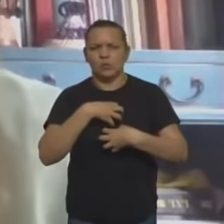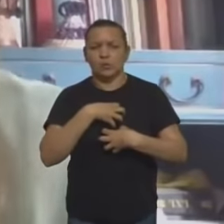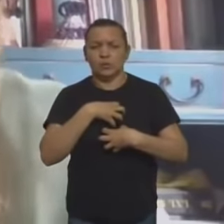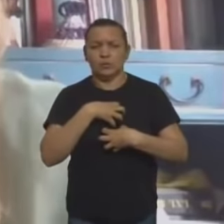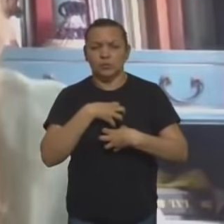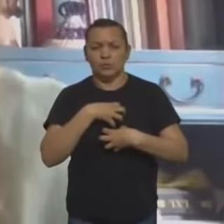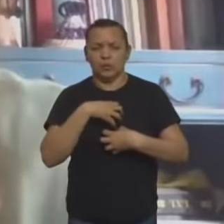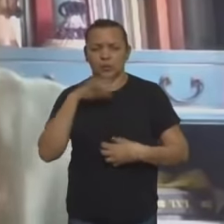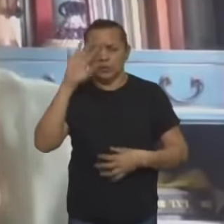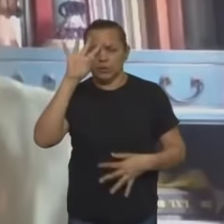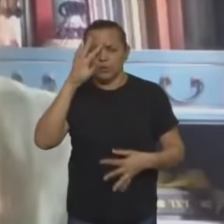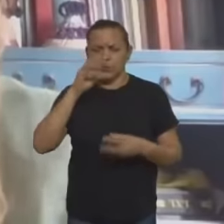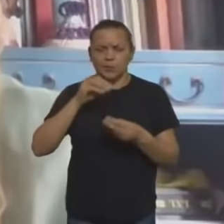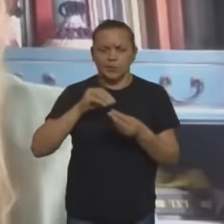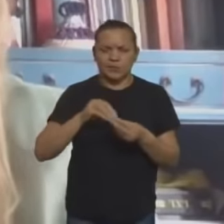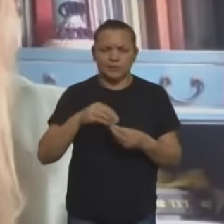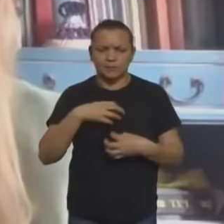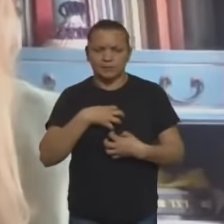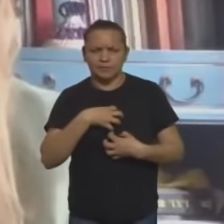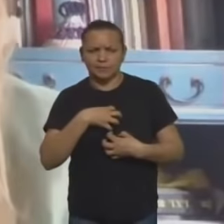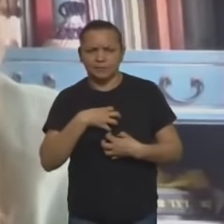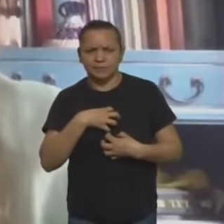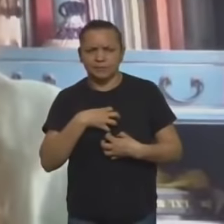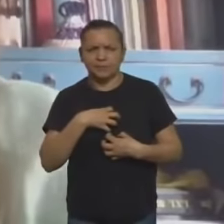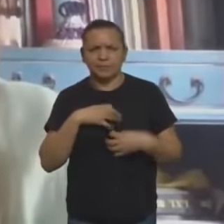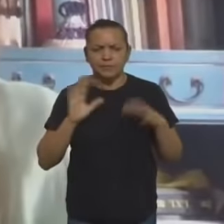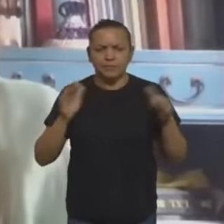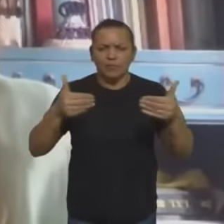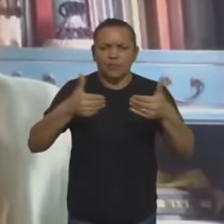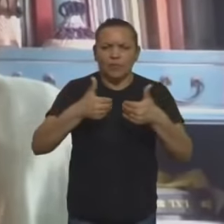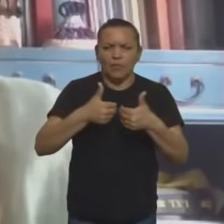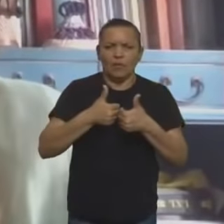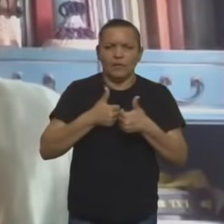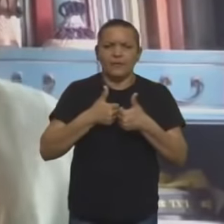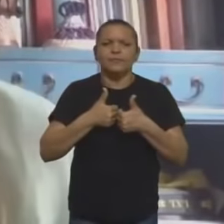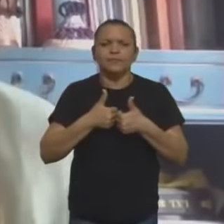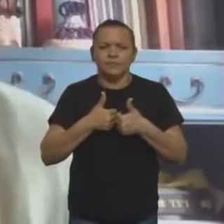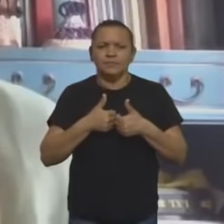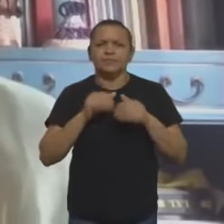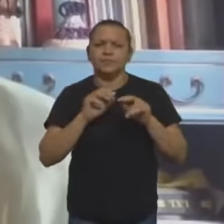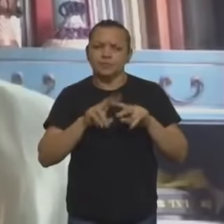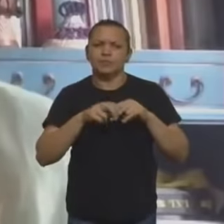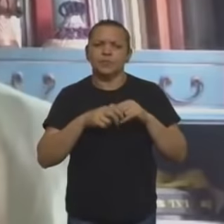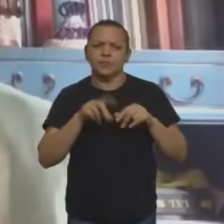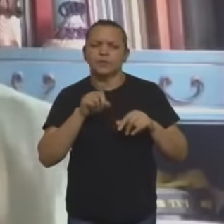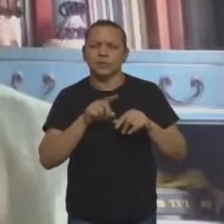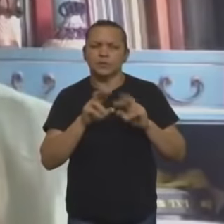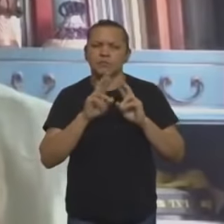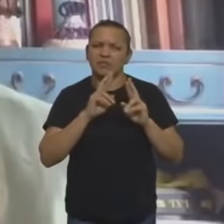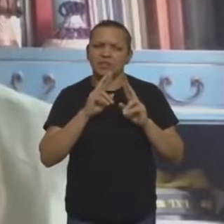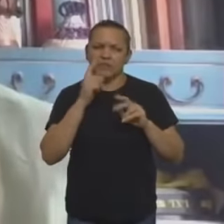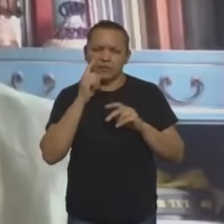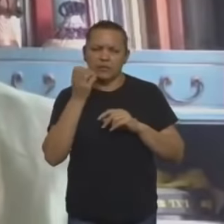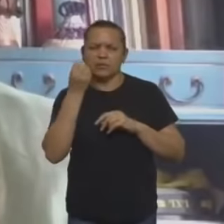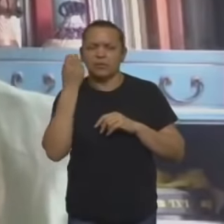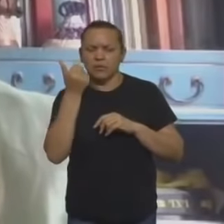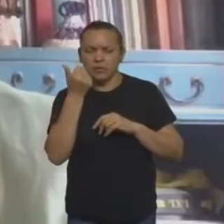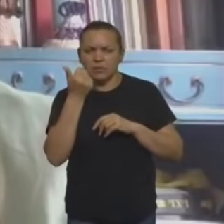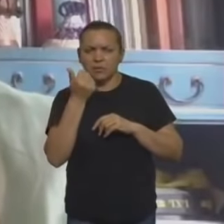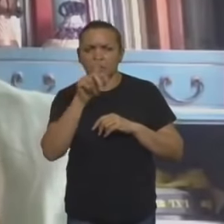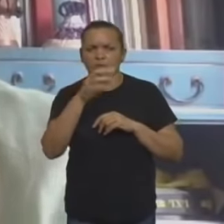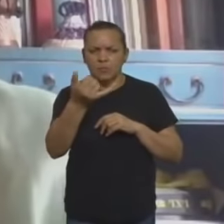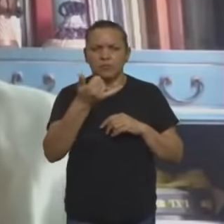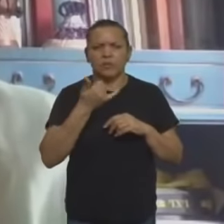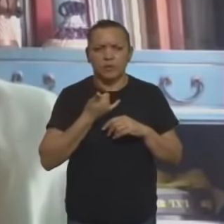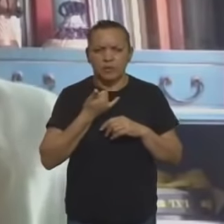e essa compreensão dos sentimentos para os autistas, que eu acho que pode ser que seja um fator relevante e interessante. Depois você me disse